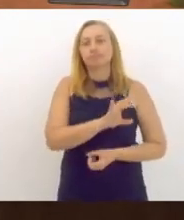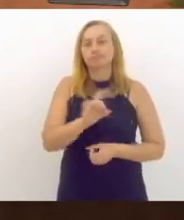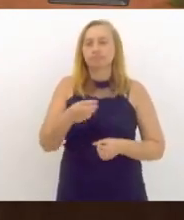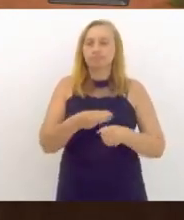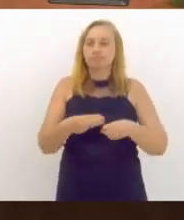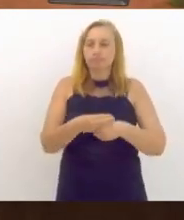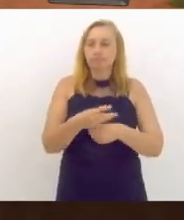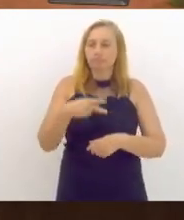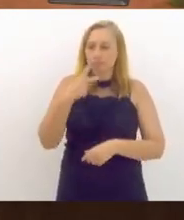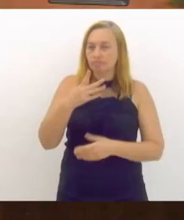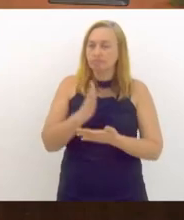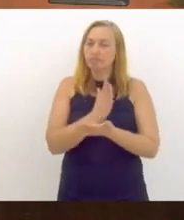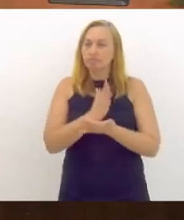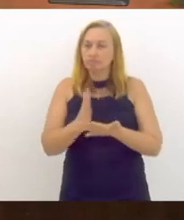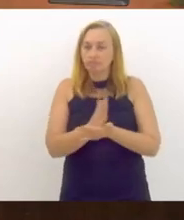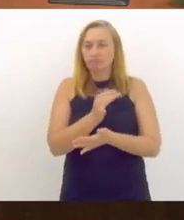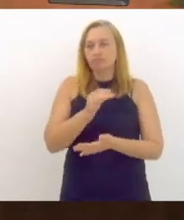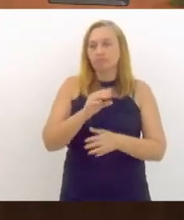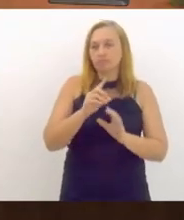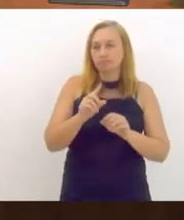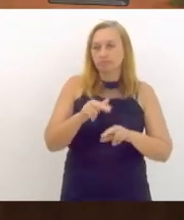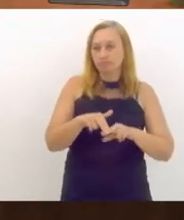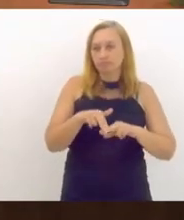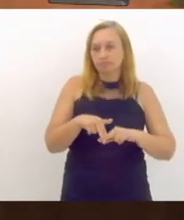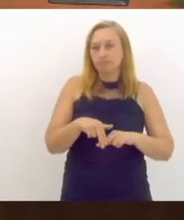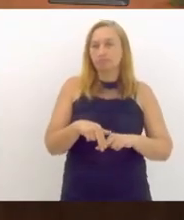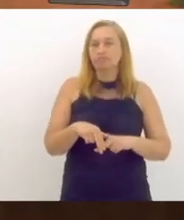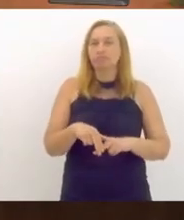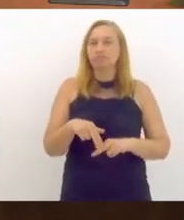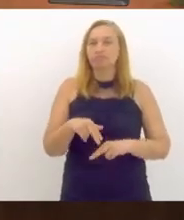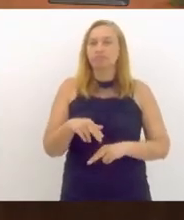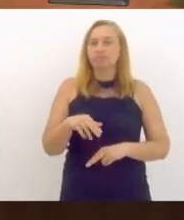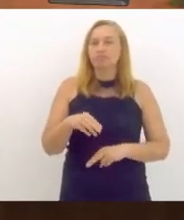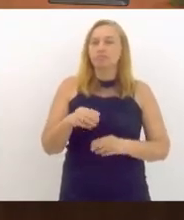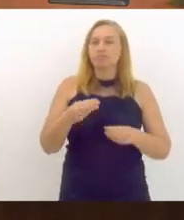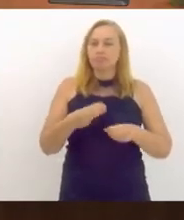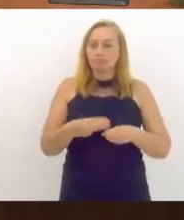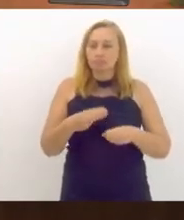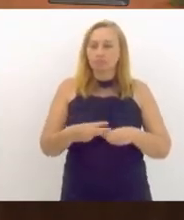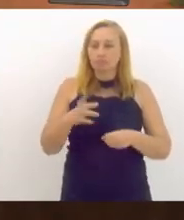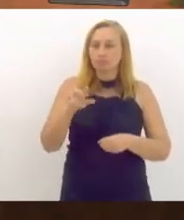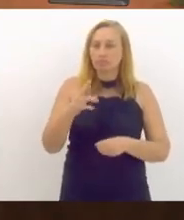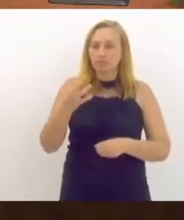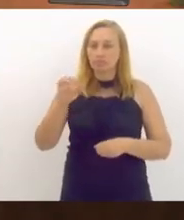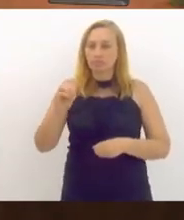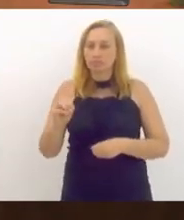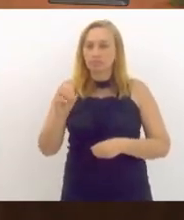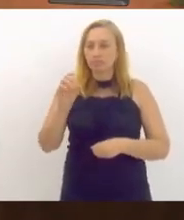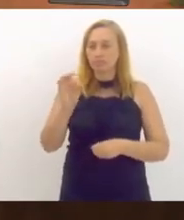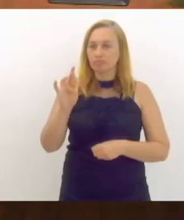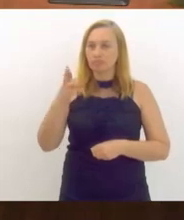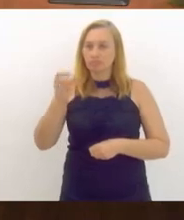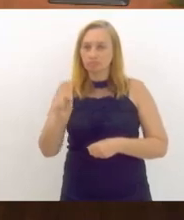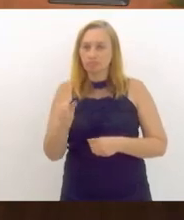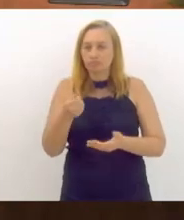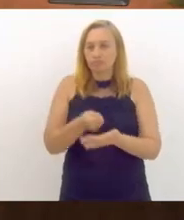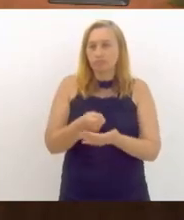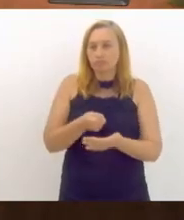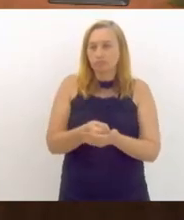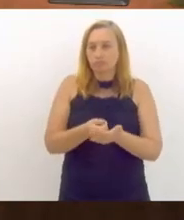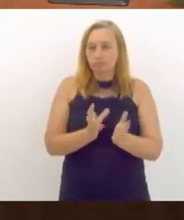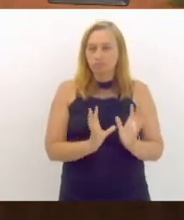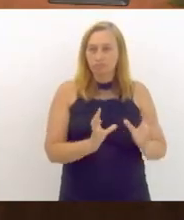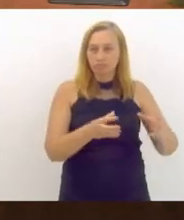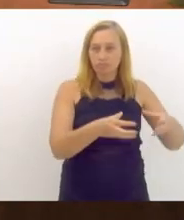e eu vou citar aqui alguns exemplos, a gente tem no município de Rio das Ostras a cobrança cobrada por testada de lote. A gente tem